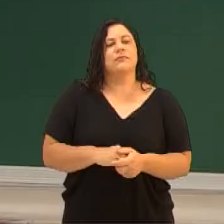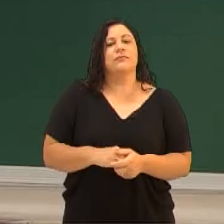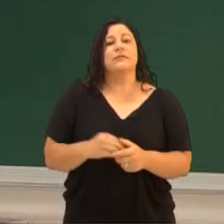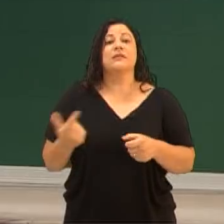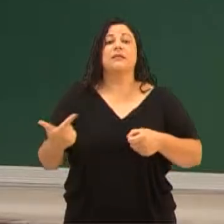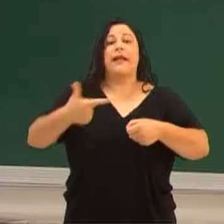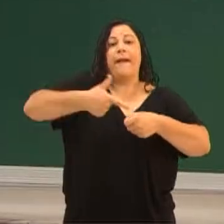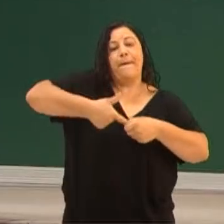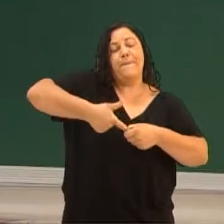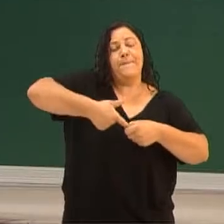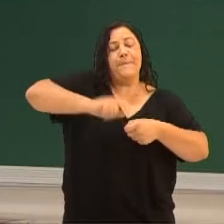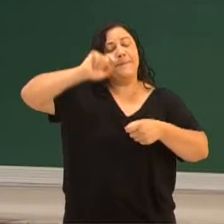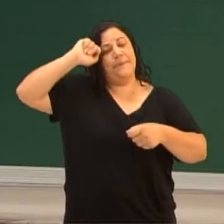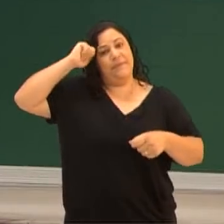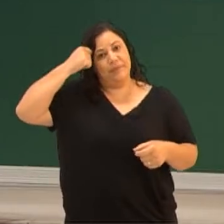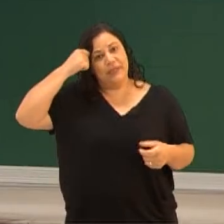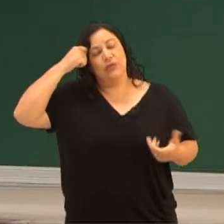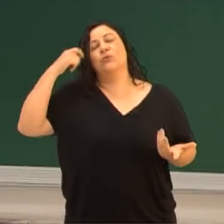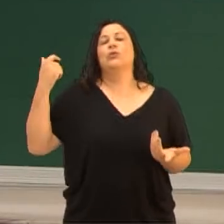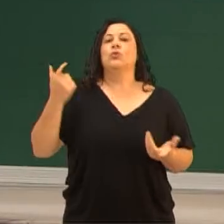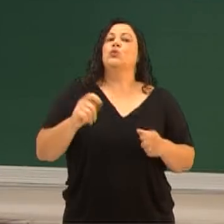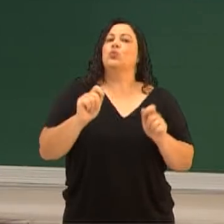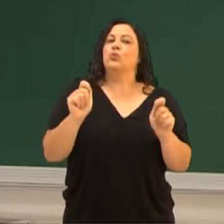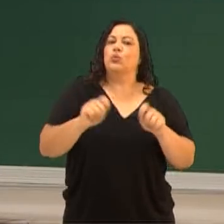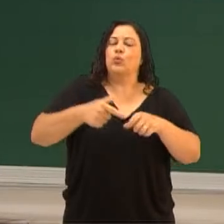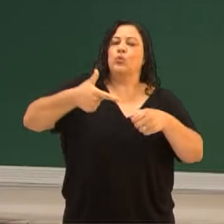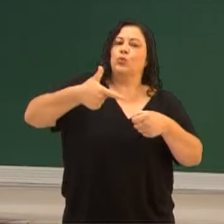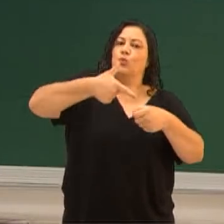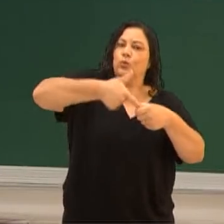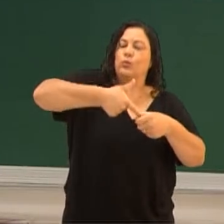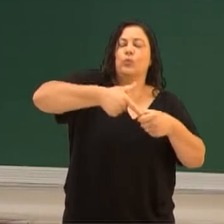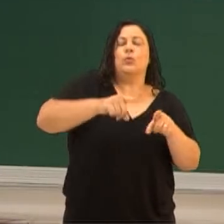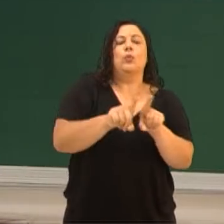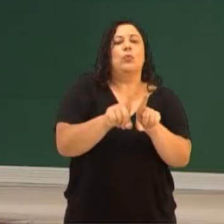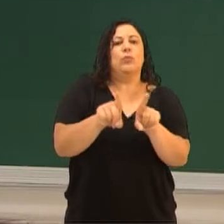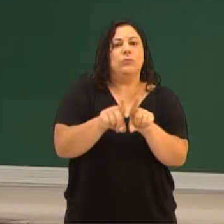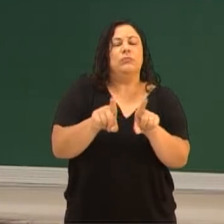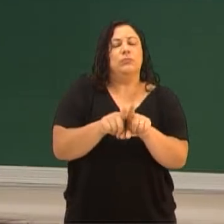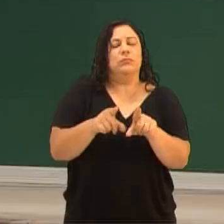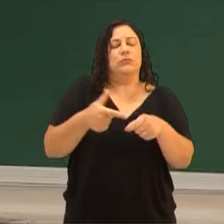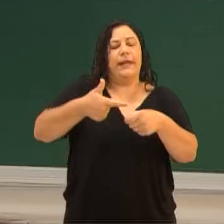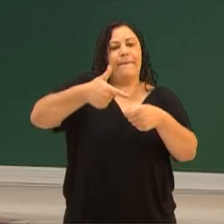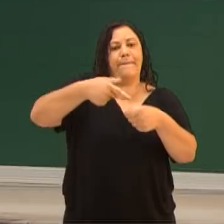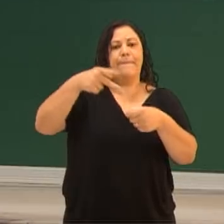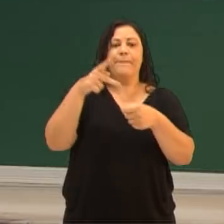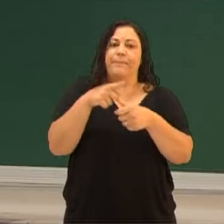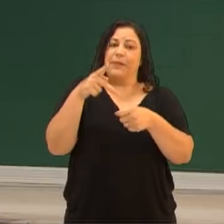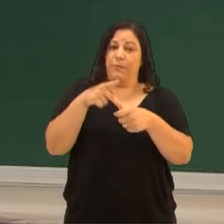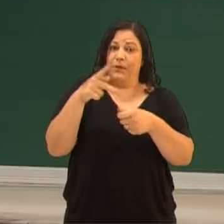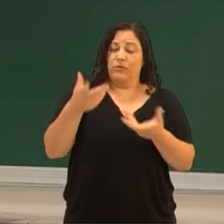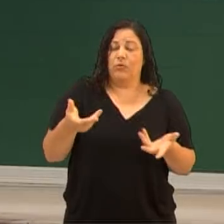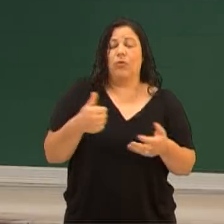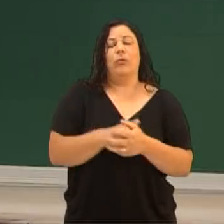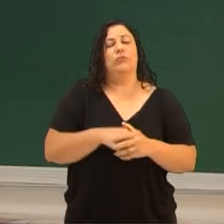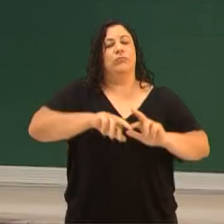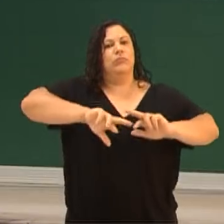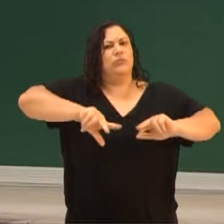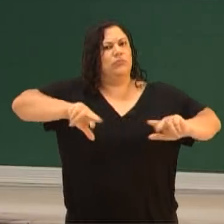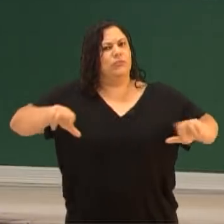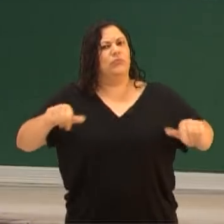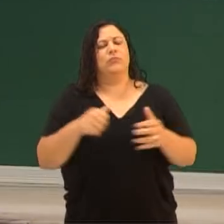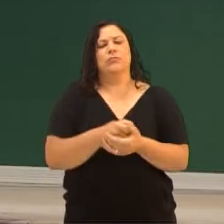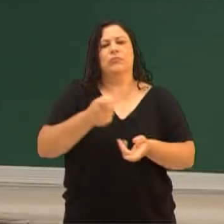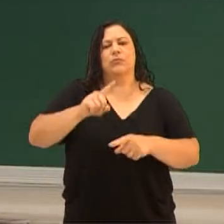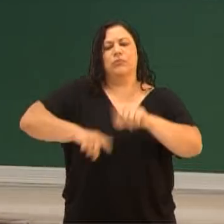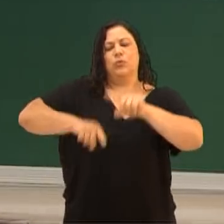petróleo, gás natural e alimentos no mundo, a demanda por produtos industrializados, produtos de